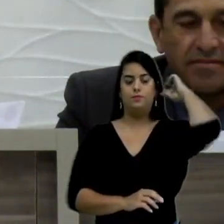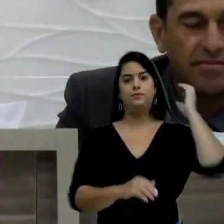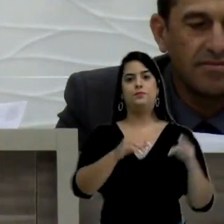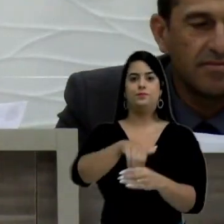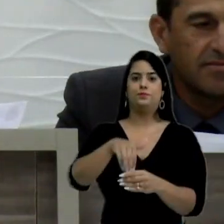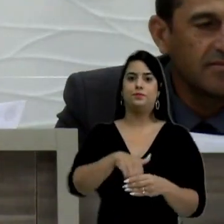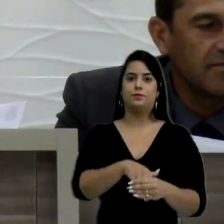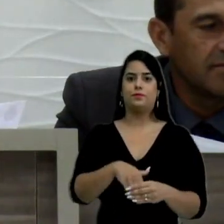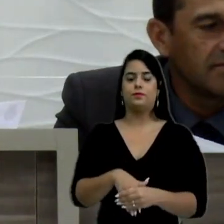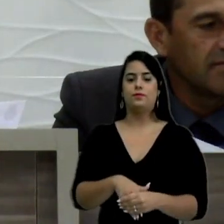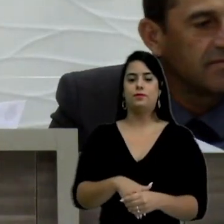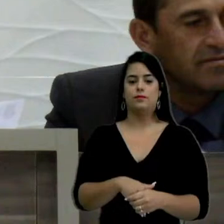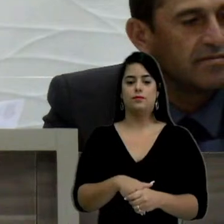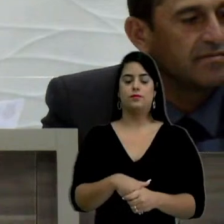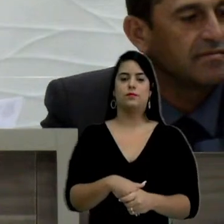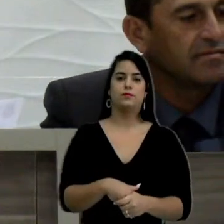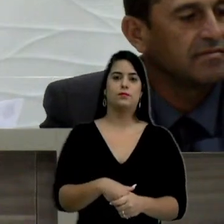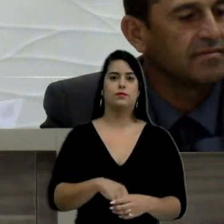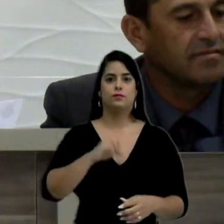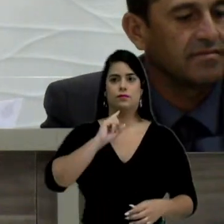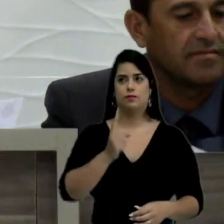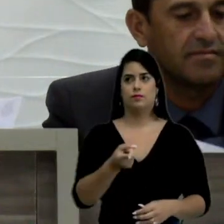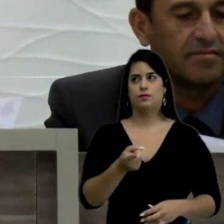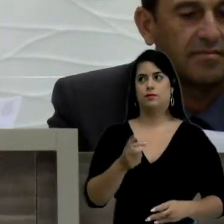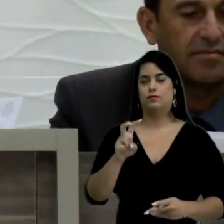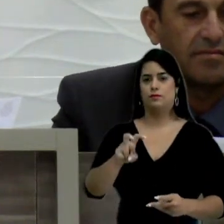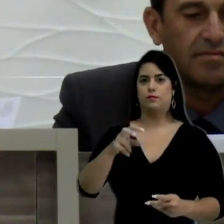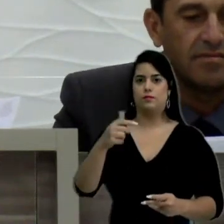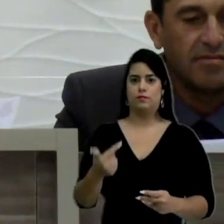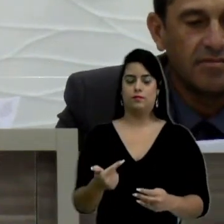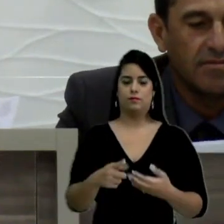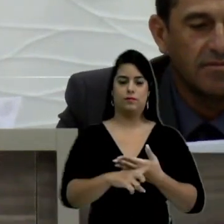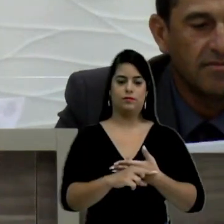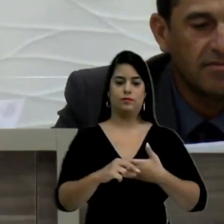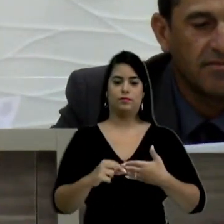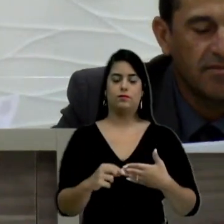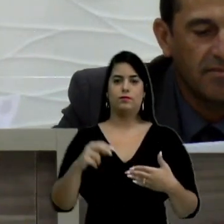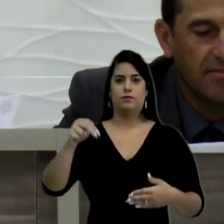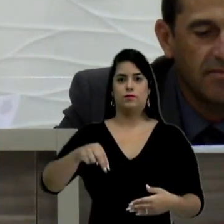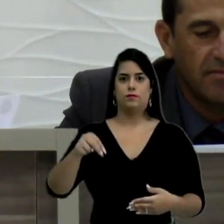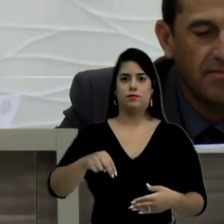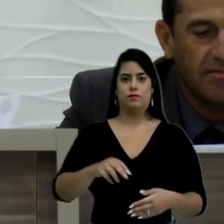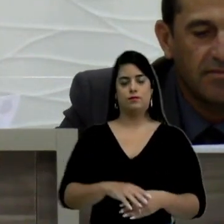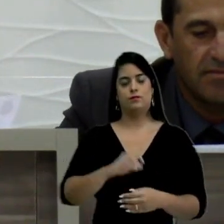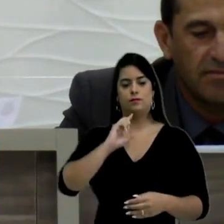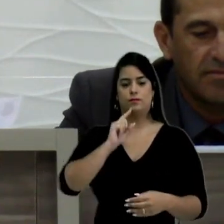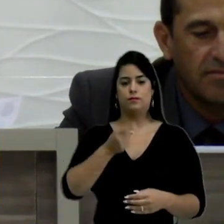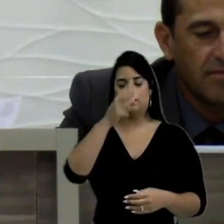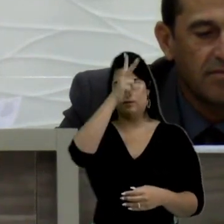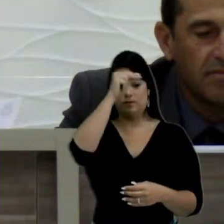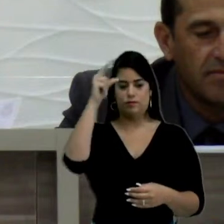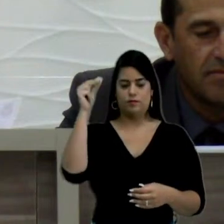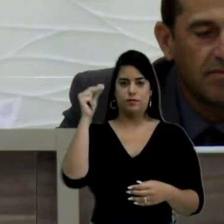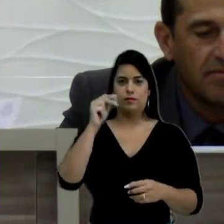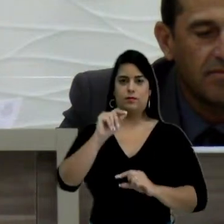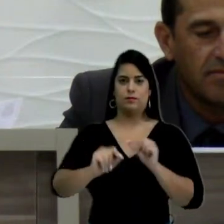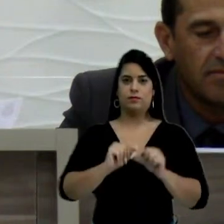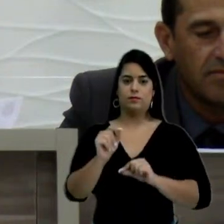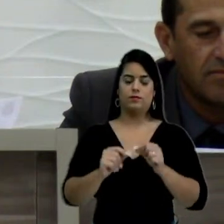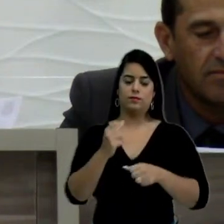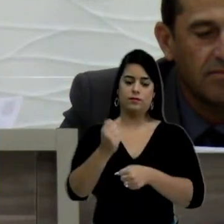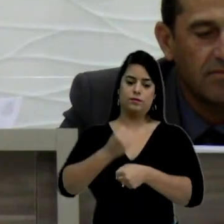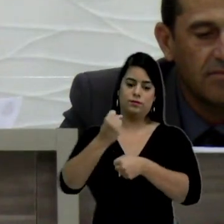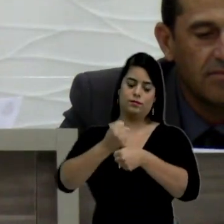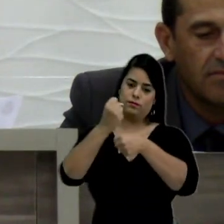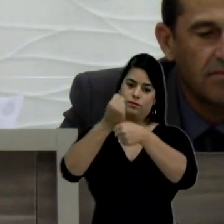Indicação número 52/2024 de autoria da vereadora Neide do Hospital, que indica ao prefeito do município que proceda com a